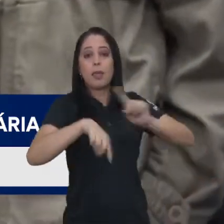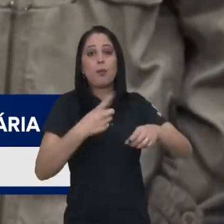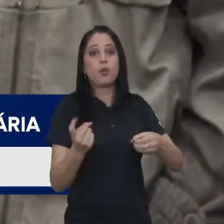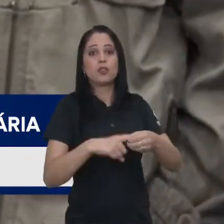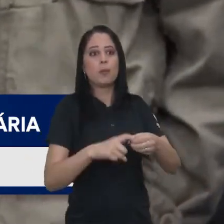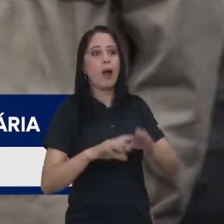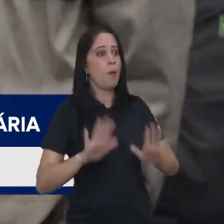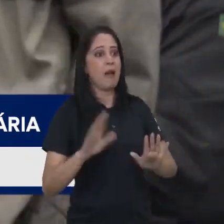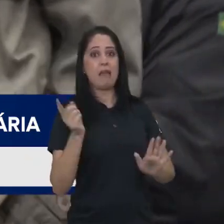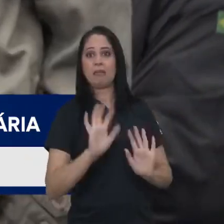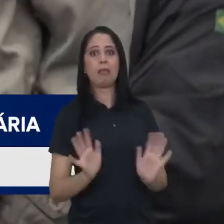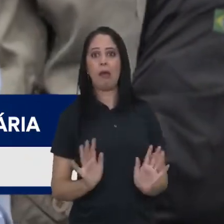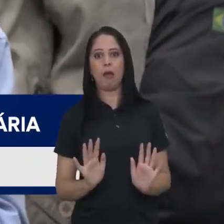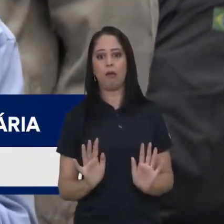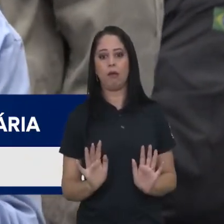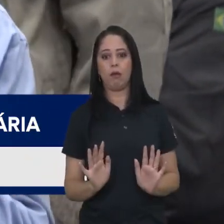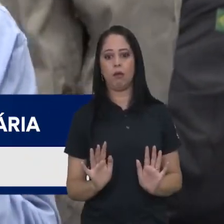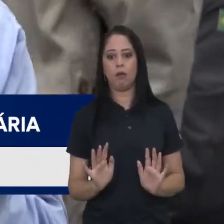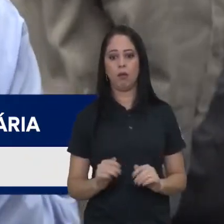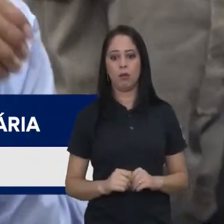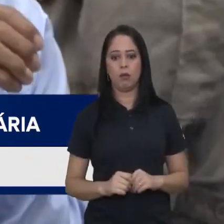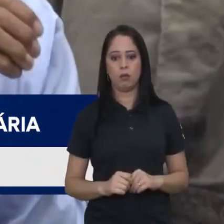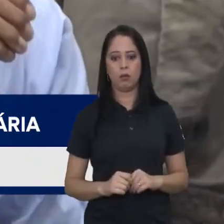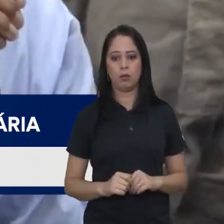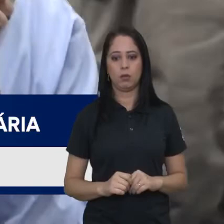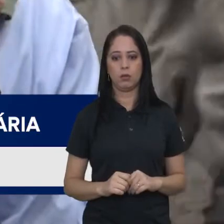normal, não, fica que nem o doutor Jair falou,